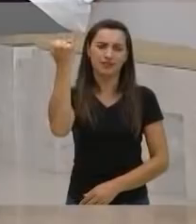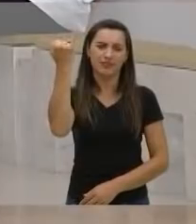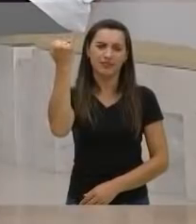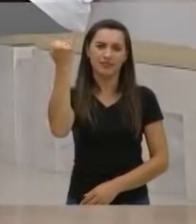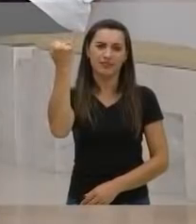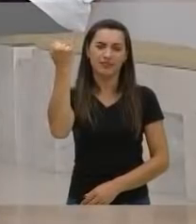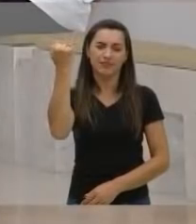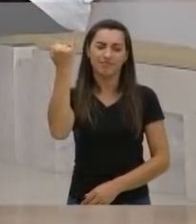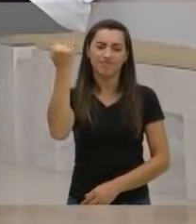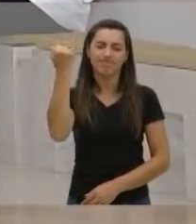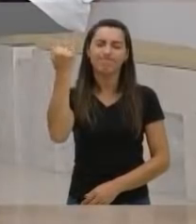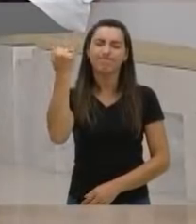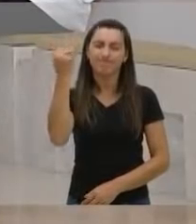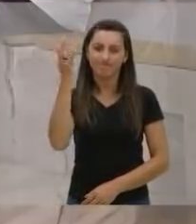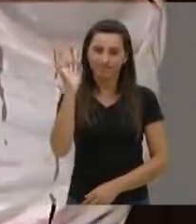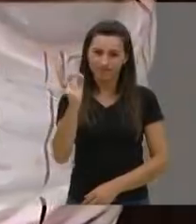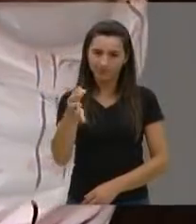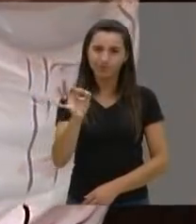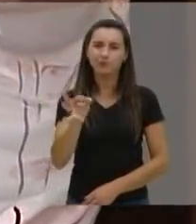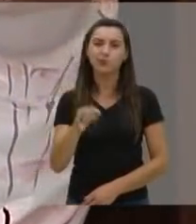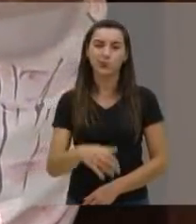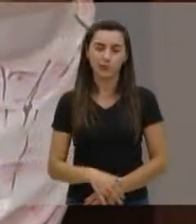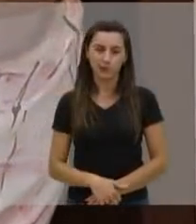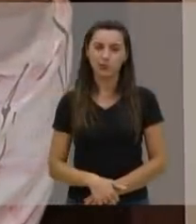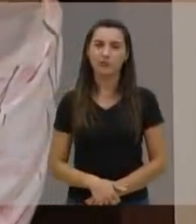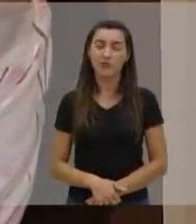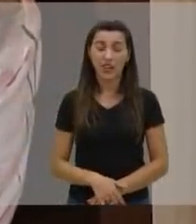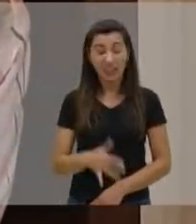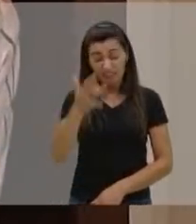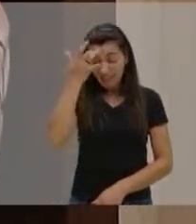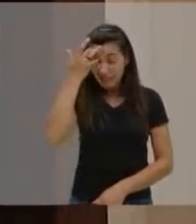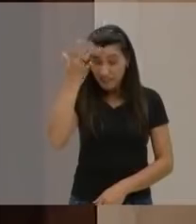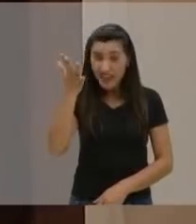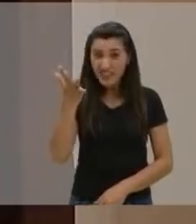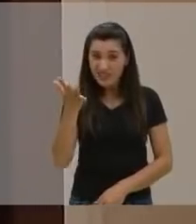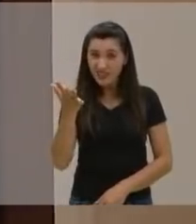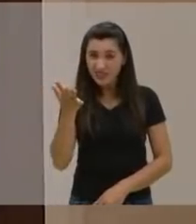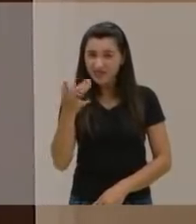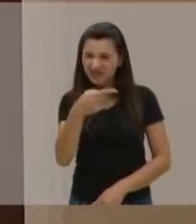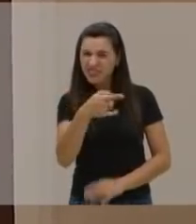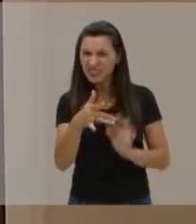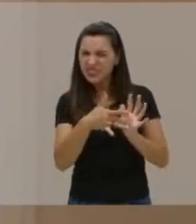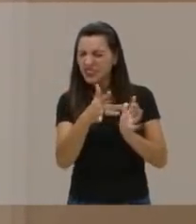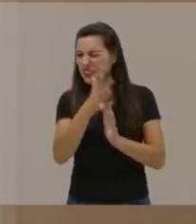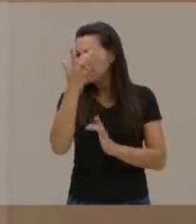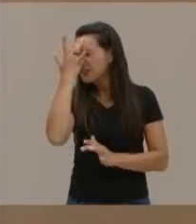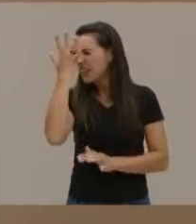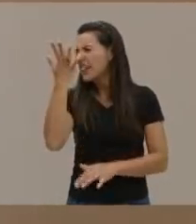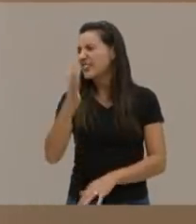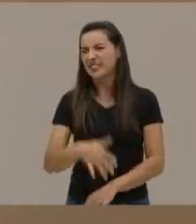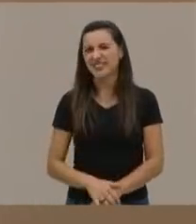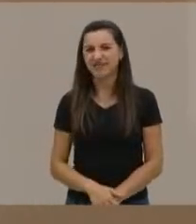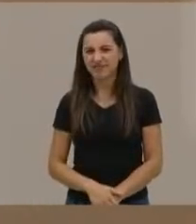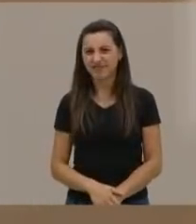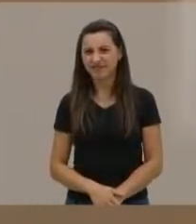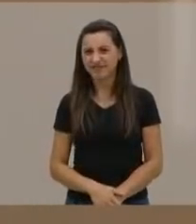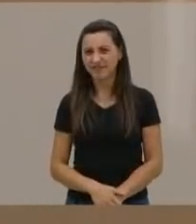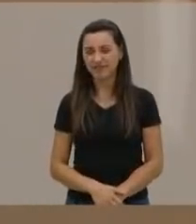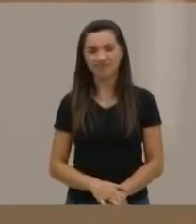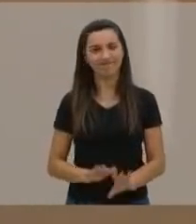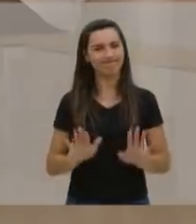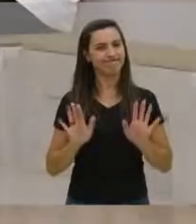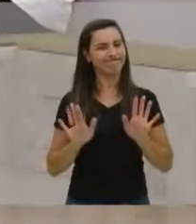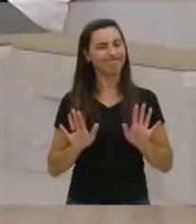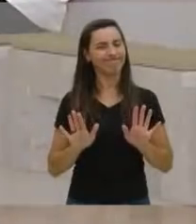E é impressionante, você vai pensar, mas isso foi fácil para Jesus. Aqui eu preciso, antes de continuar